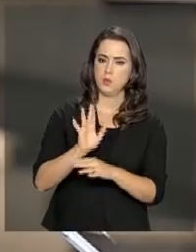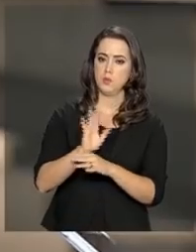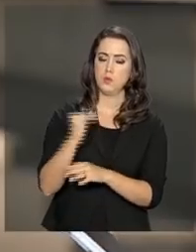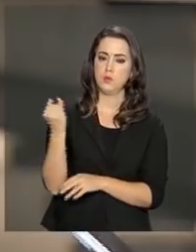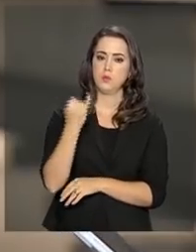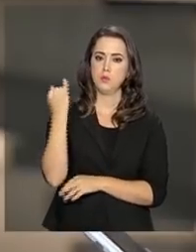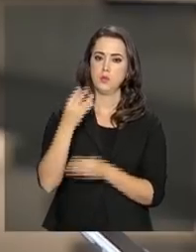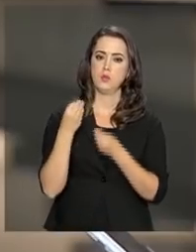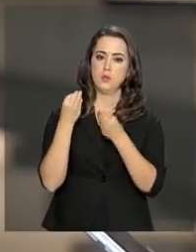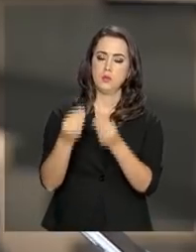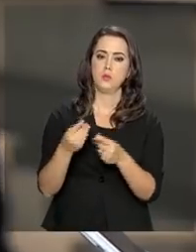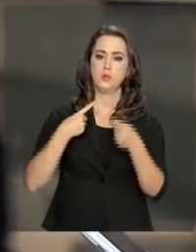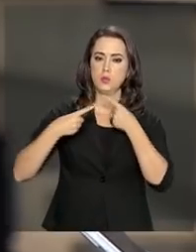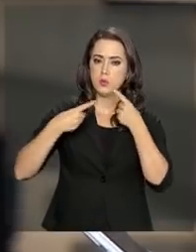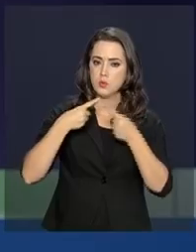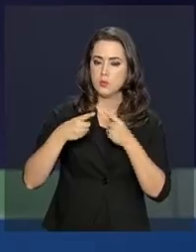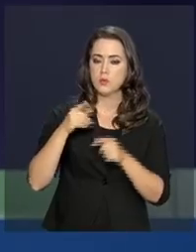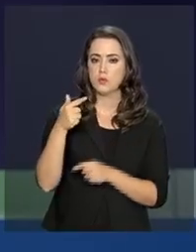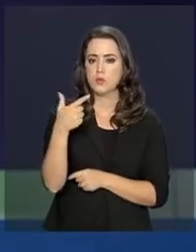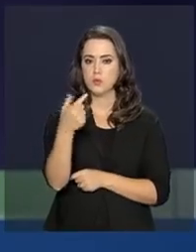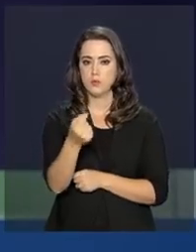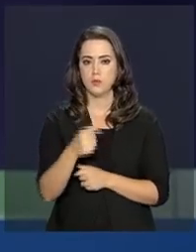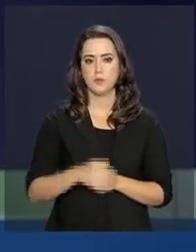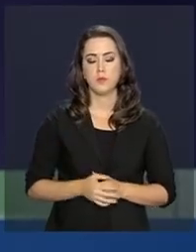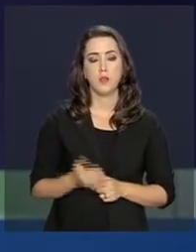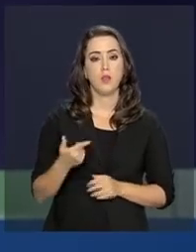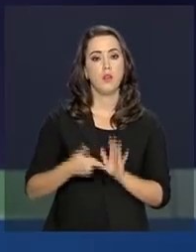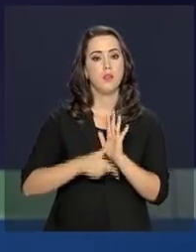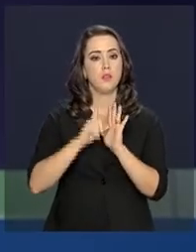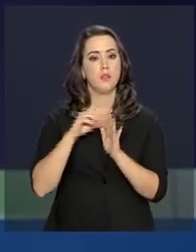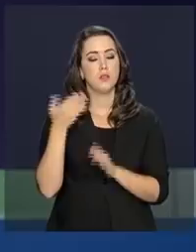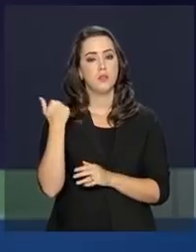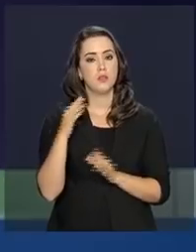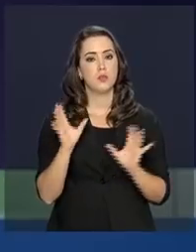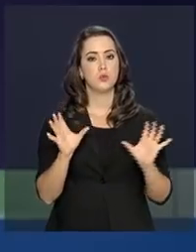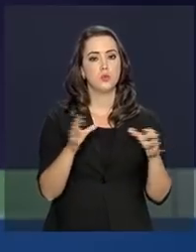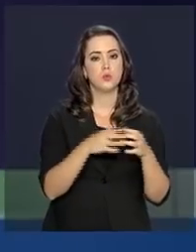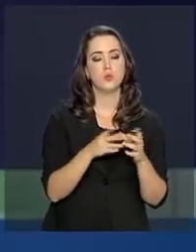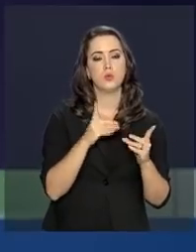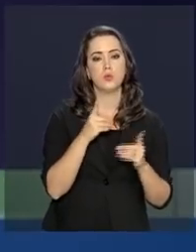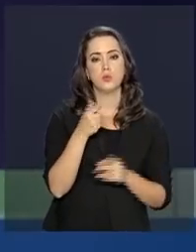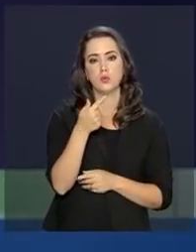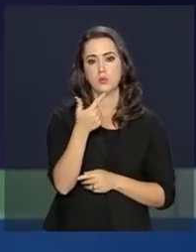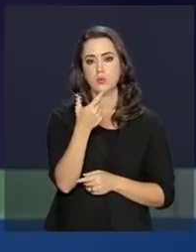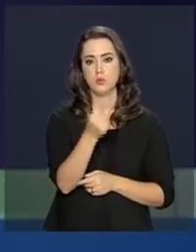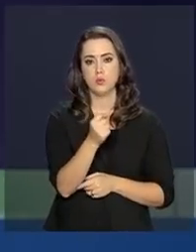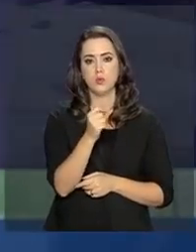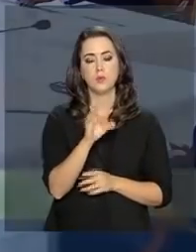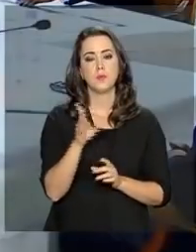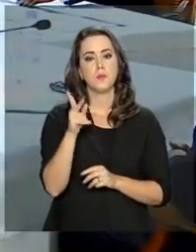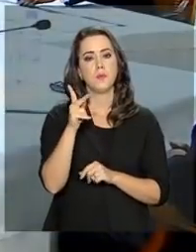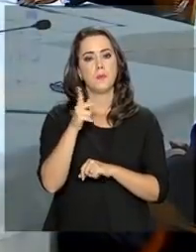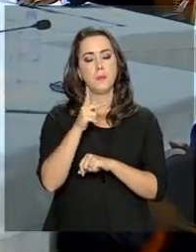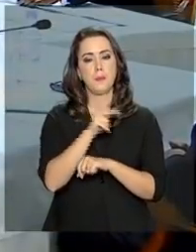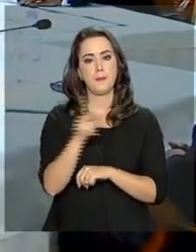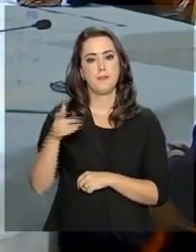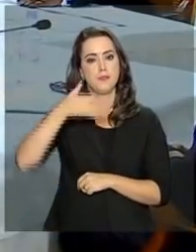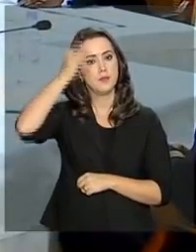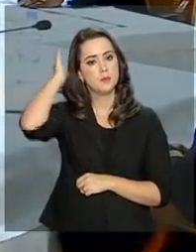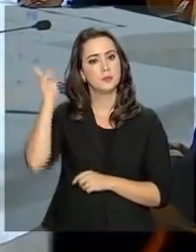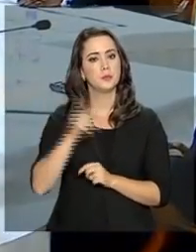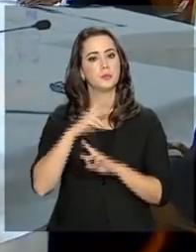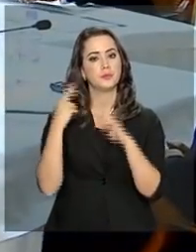importante é darmos é baixo do vídeo mais cedo em paralelo o encontro do g20 o presidente michel temer